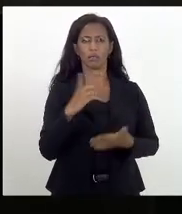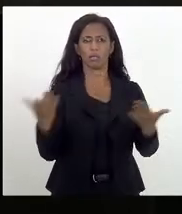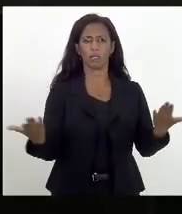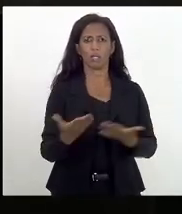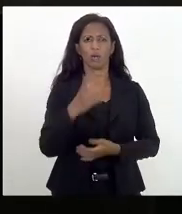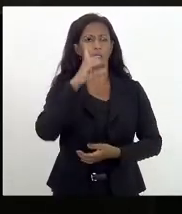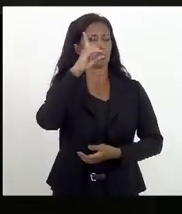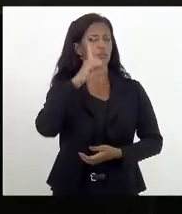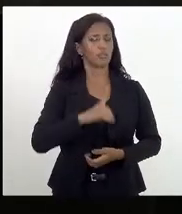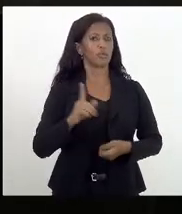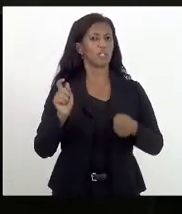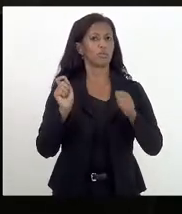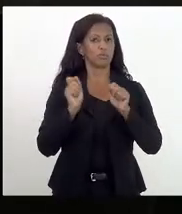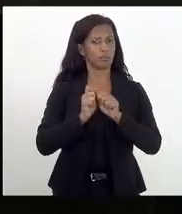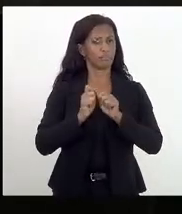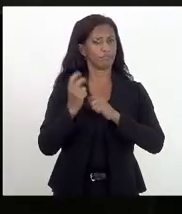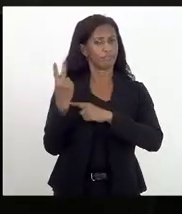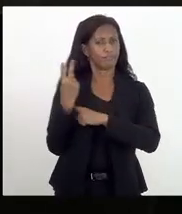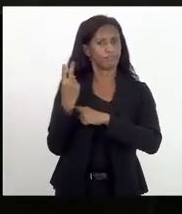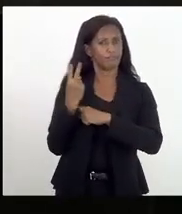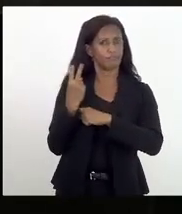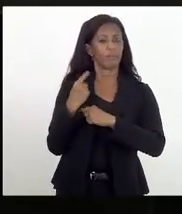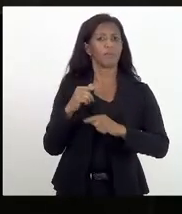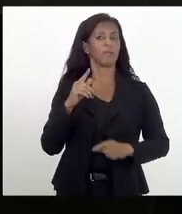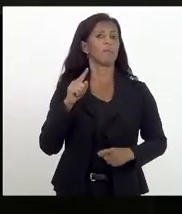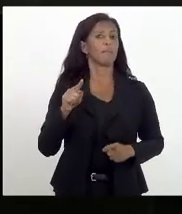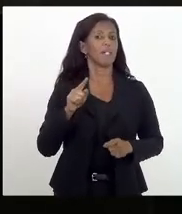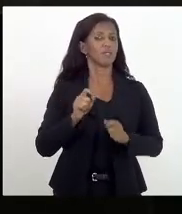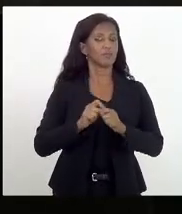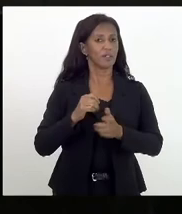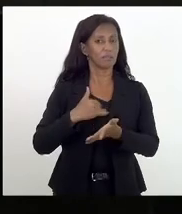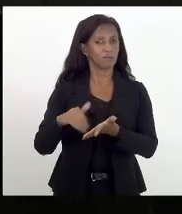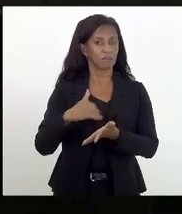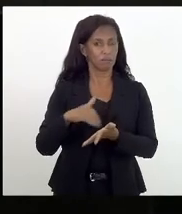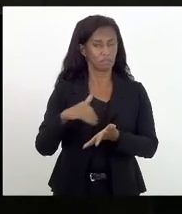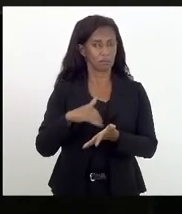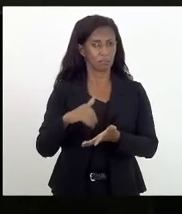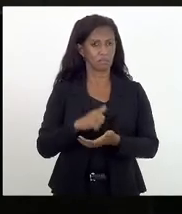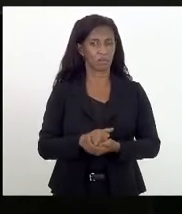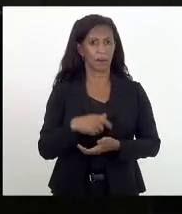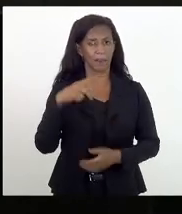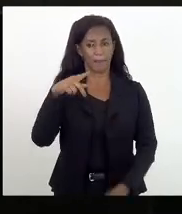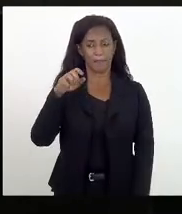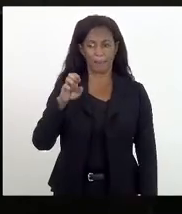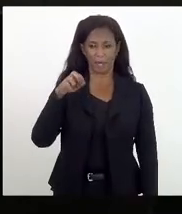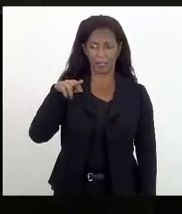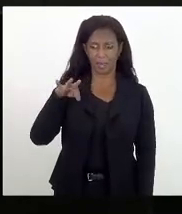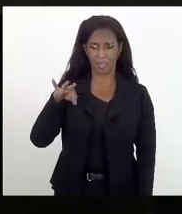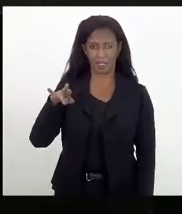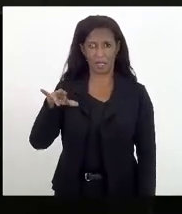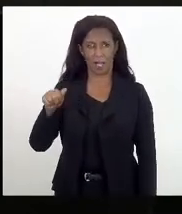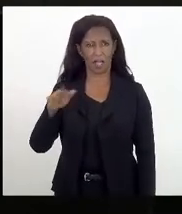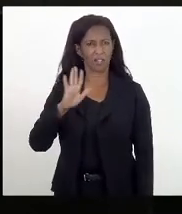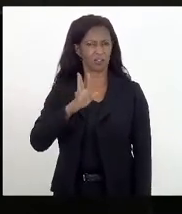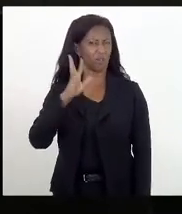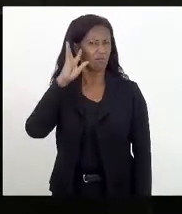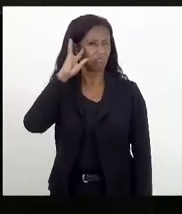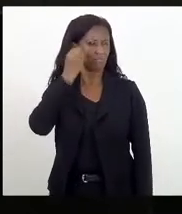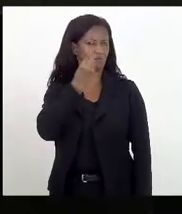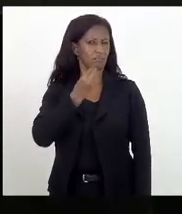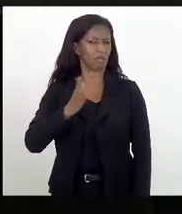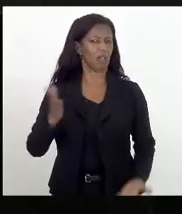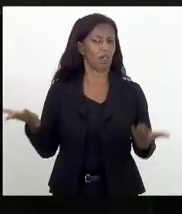direito de fazer as suas defesas mas faz isso secretário de Administração Penitenciária já havia tomado essa decisão